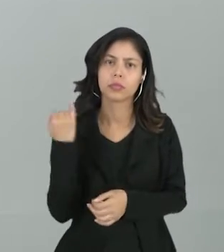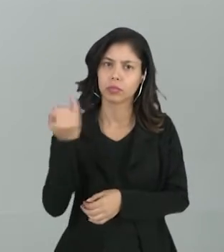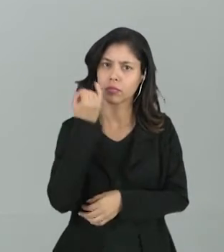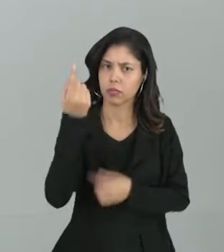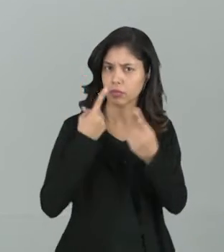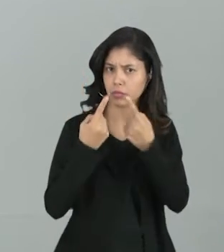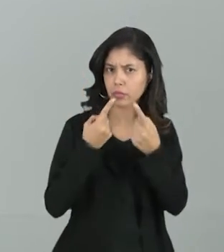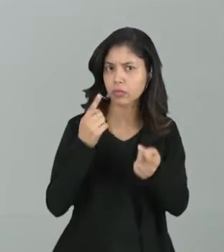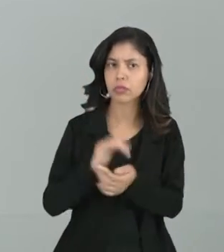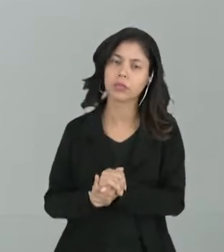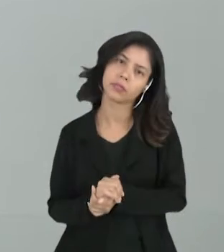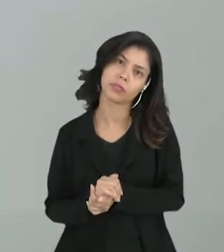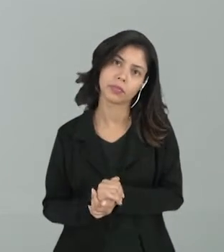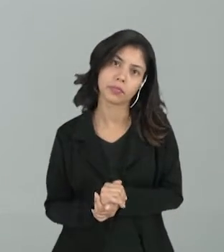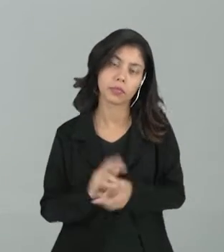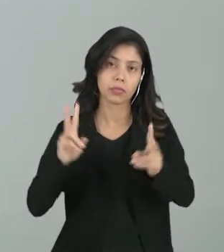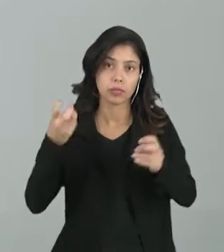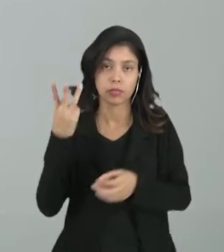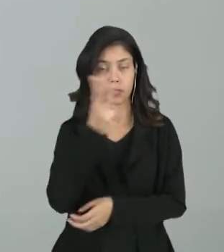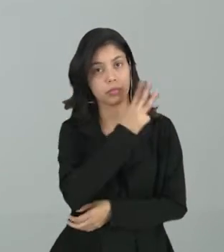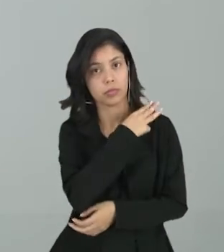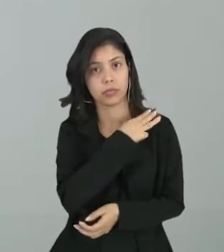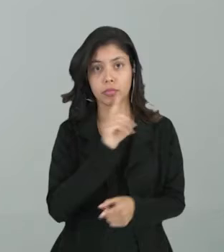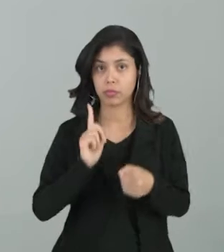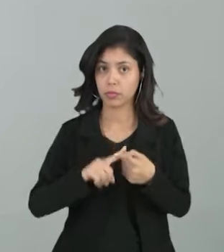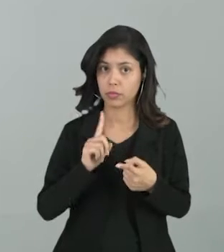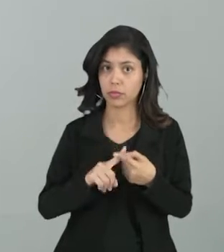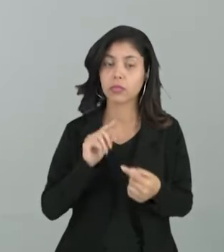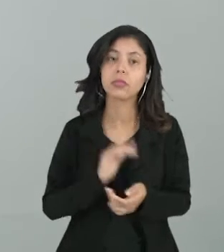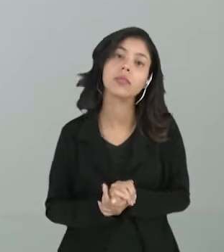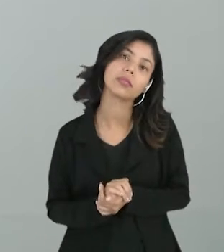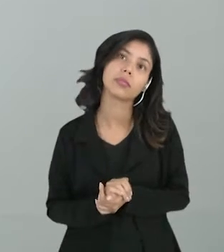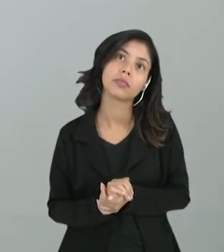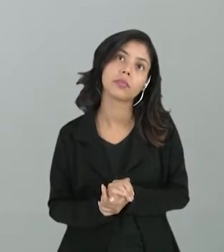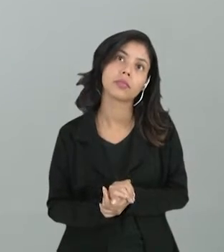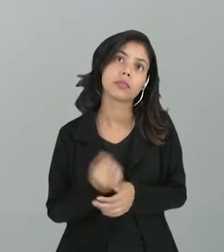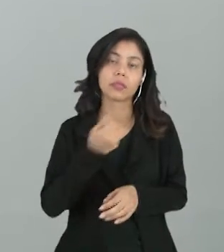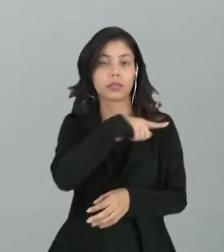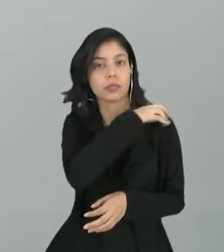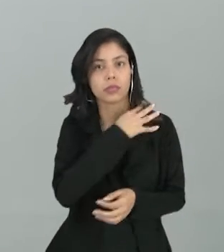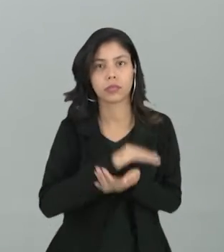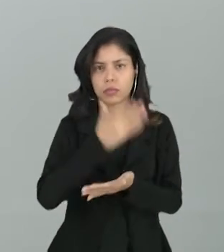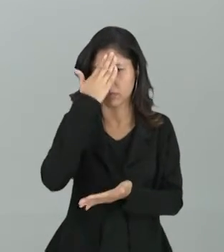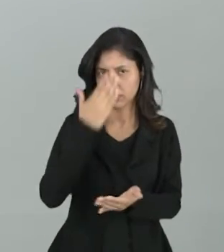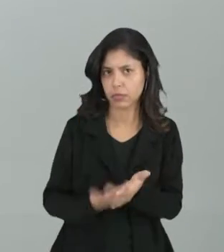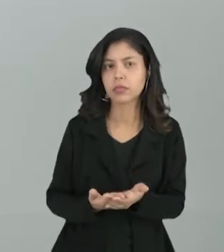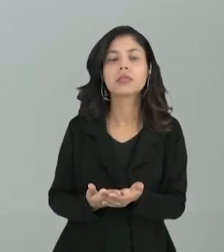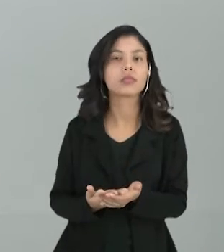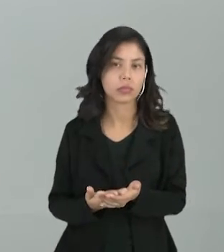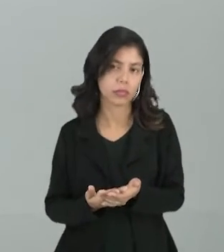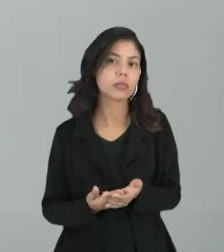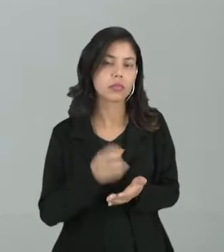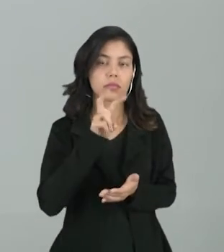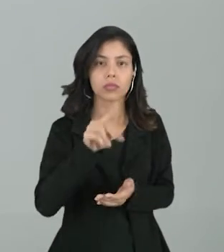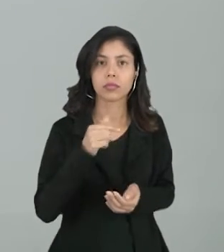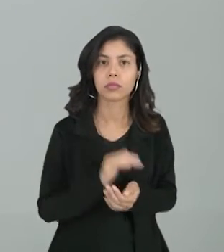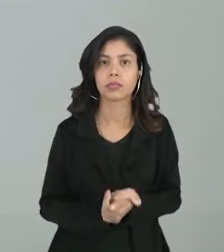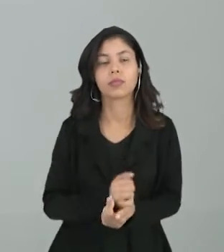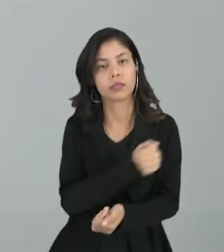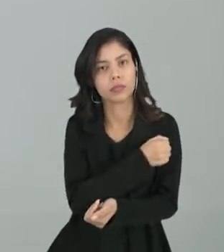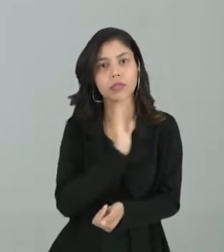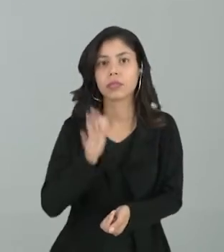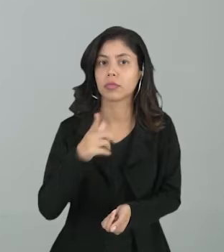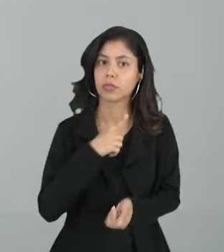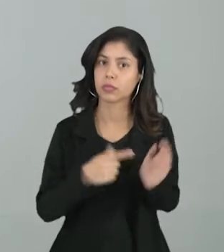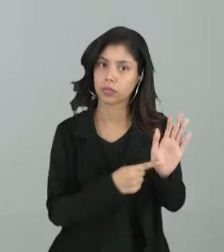importante discutir os modos de produção na terceira série, porque é uma série onde a gente acredita, que vocês alunos já têm